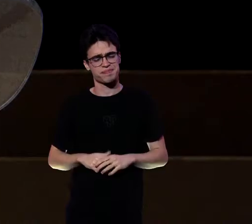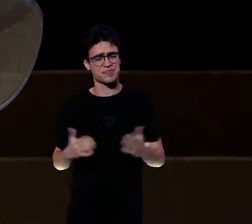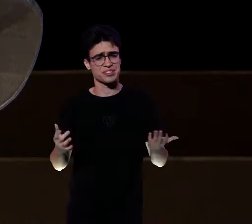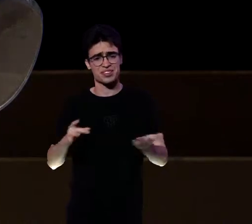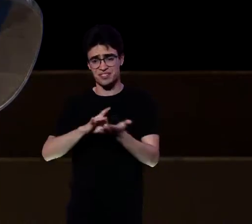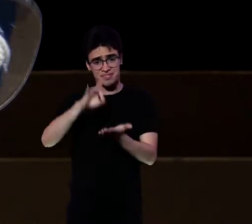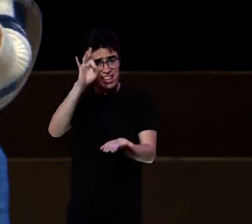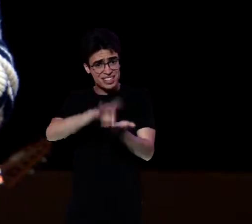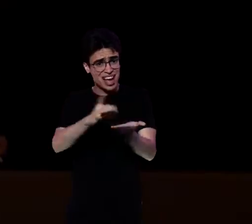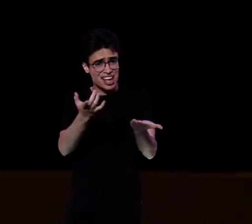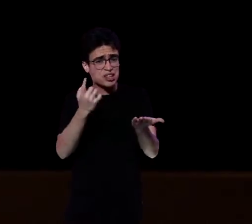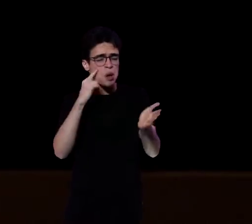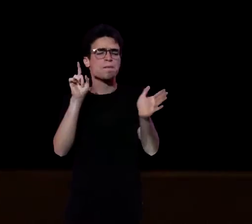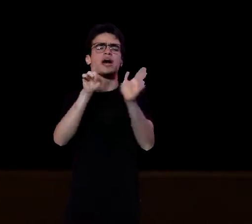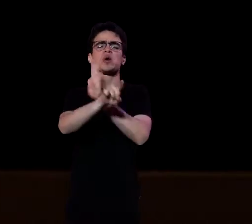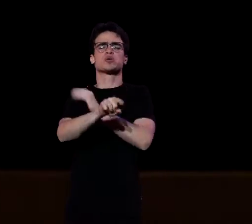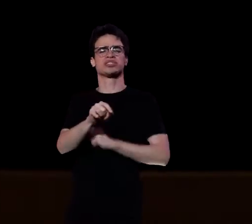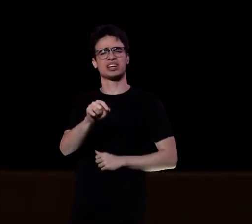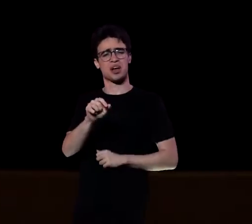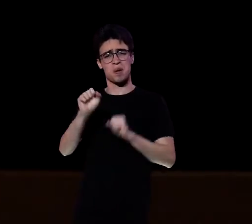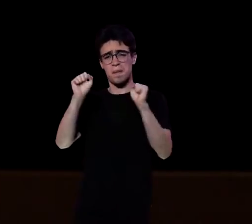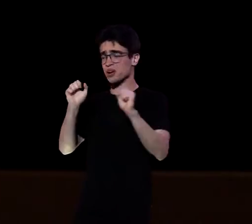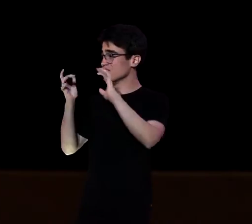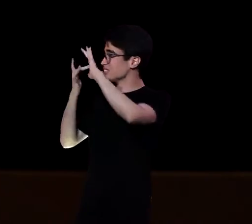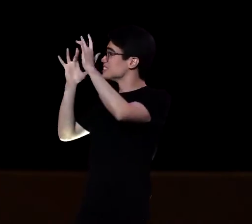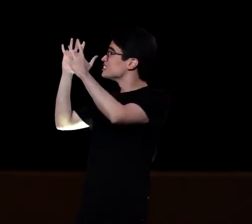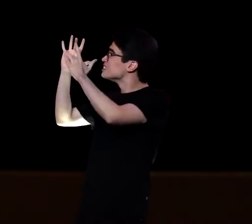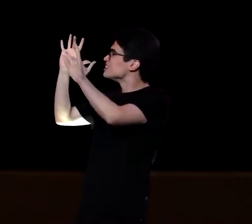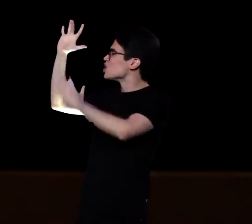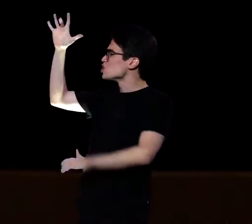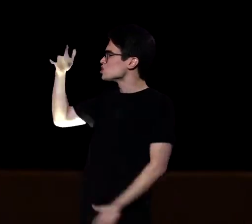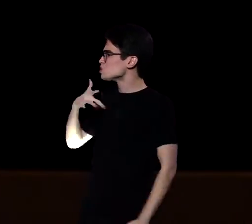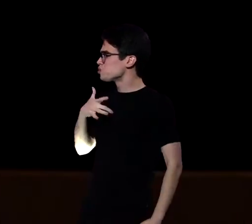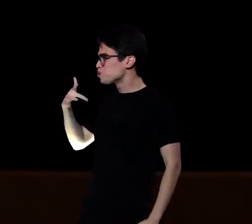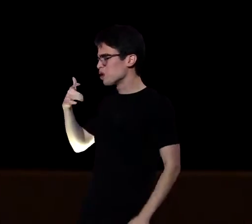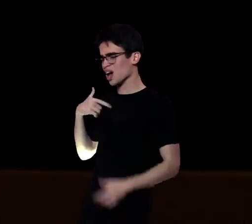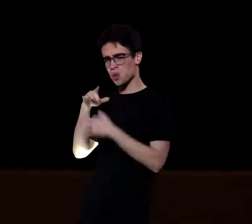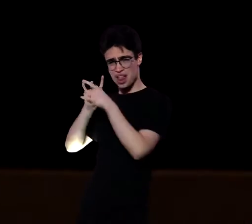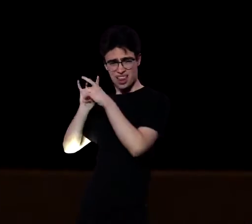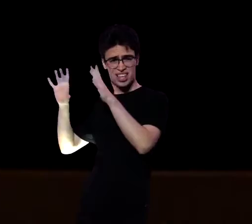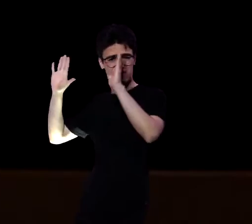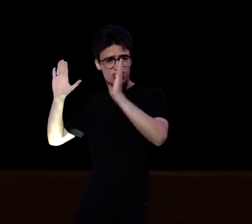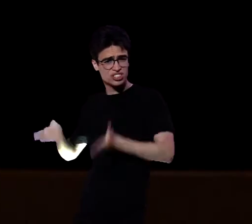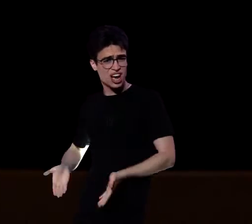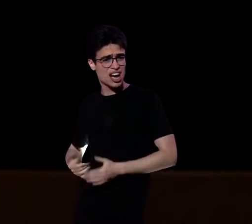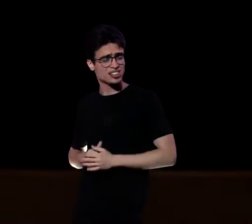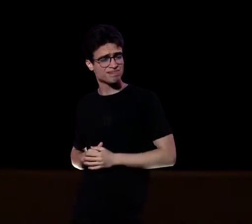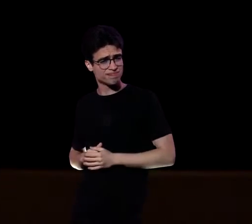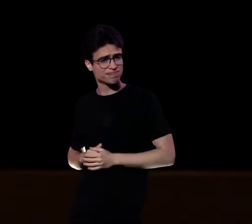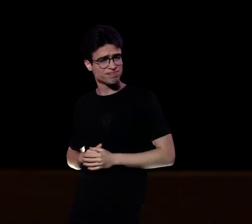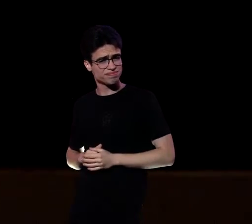Você tem dado liberdade para Jesus agir através da sua vida?